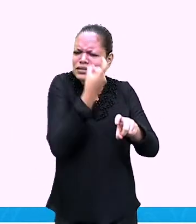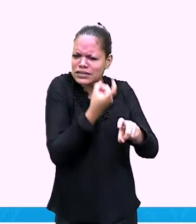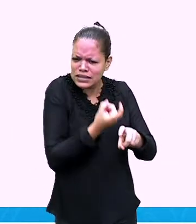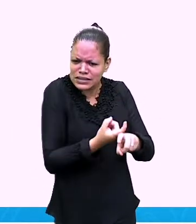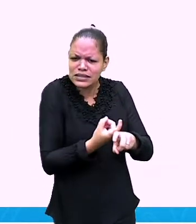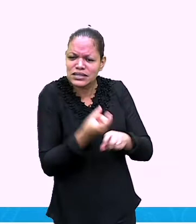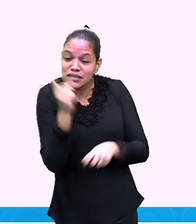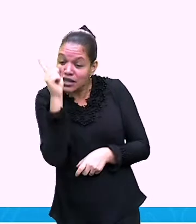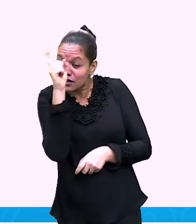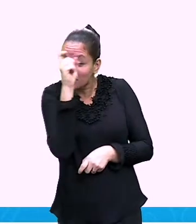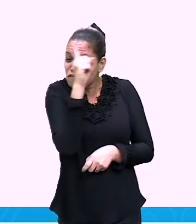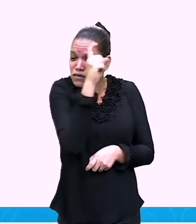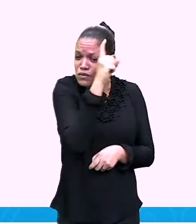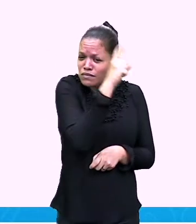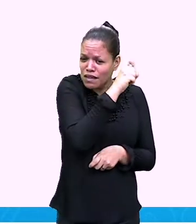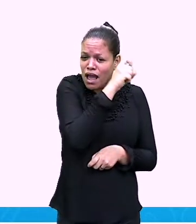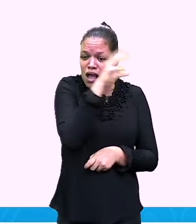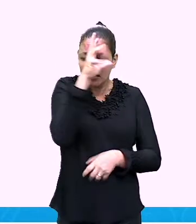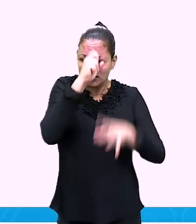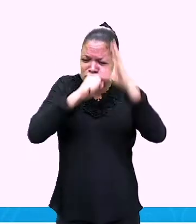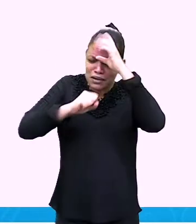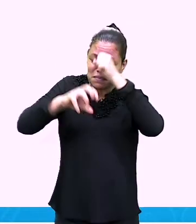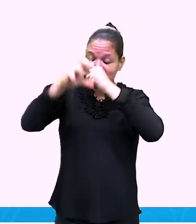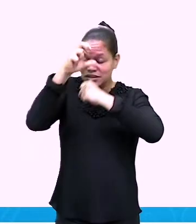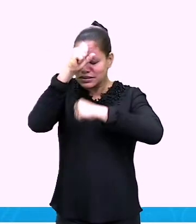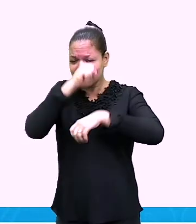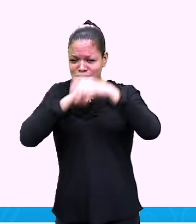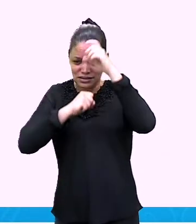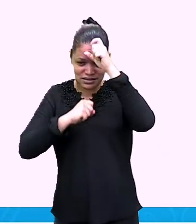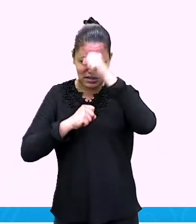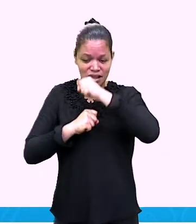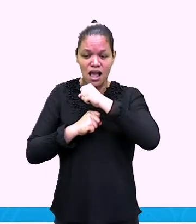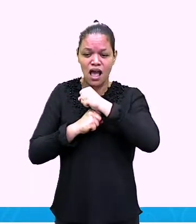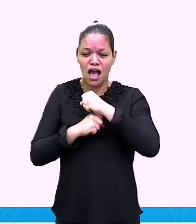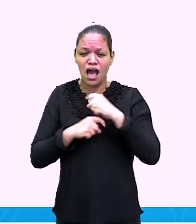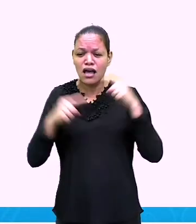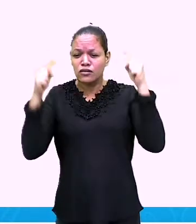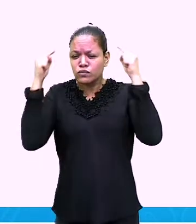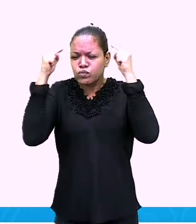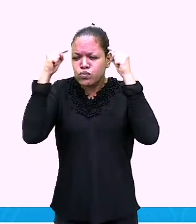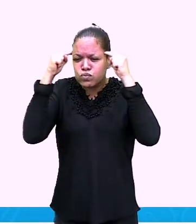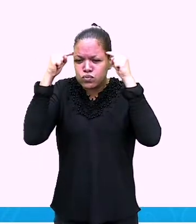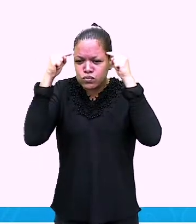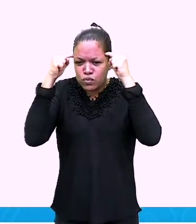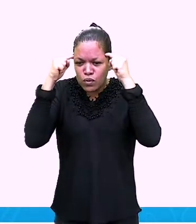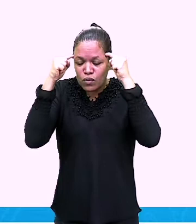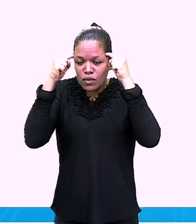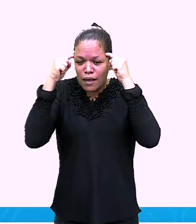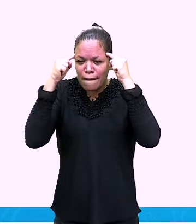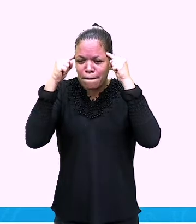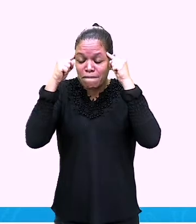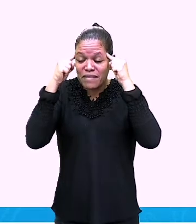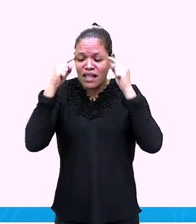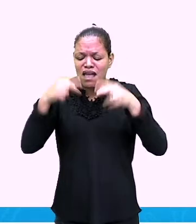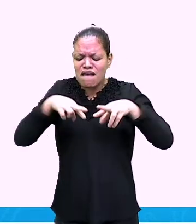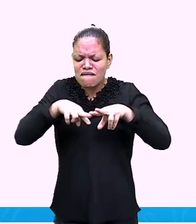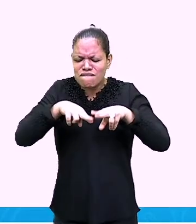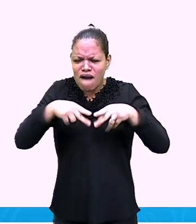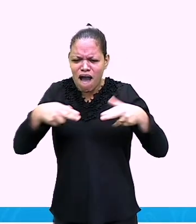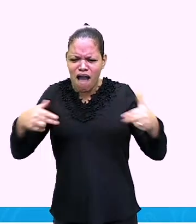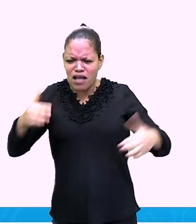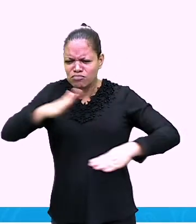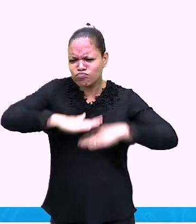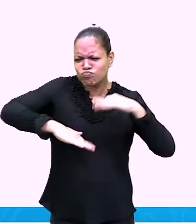origem neurológica que tem sido estudada por diversos profissionais como psicólogos,